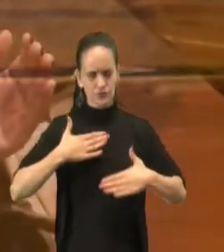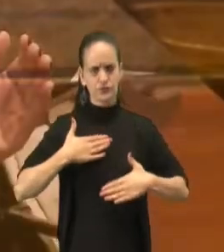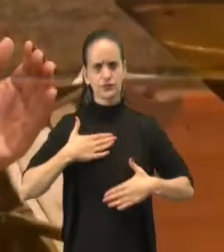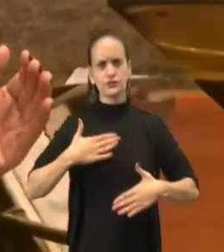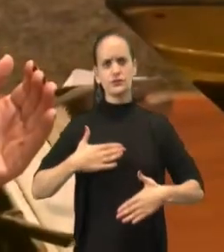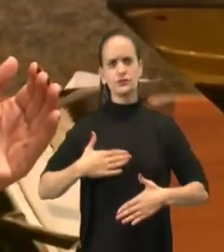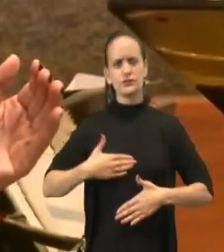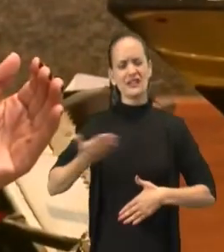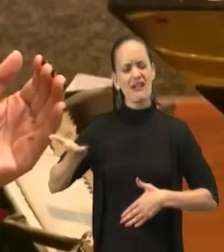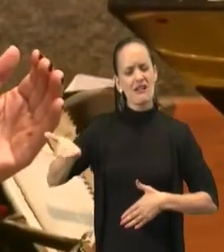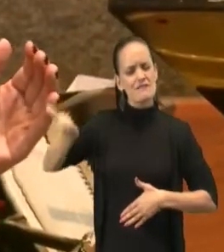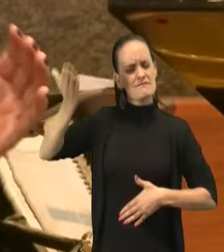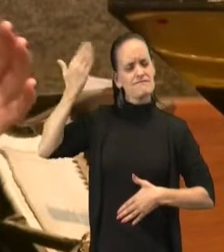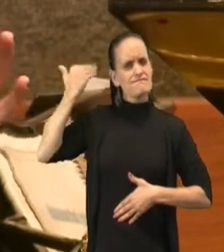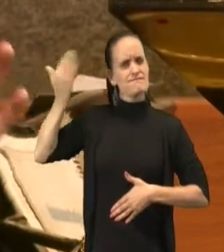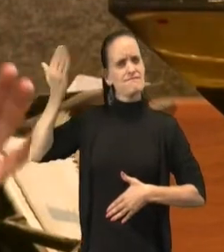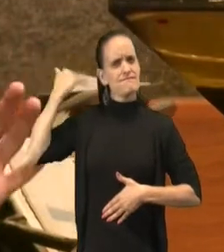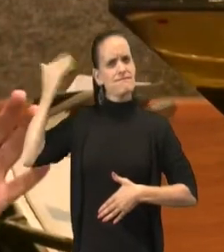formaste-me